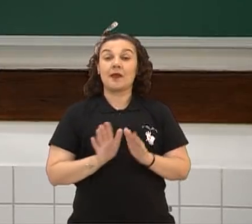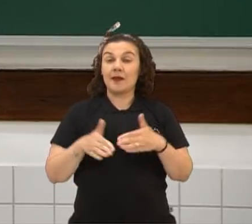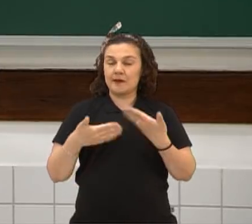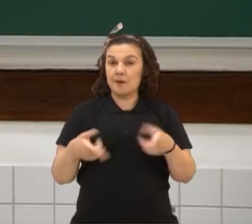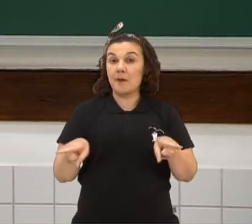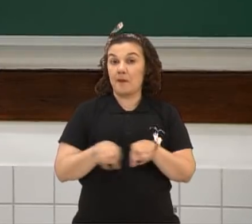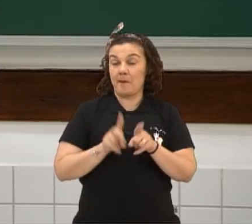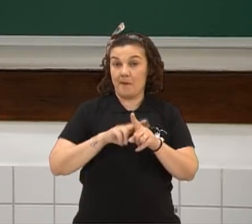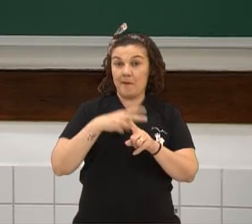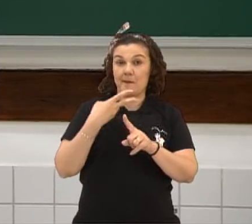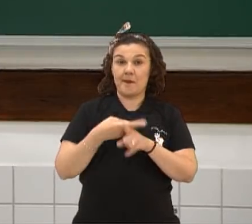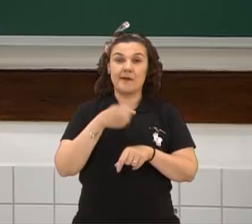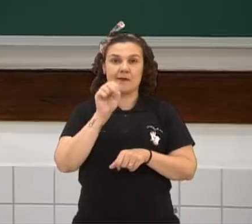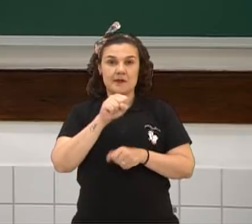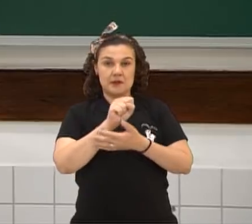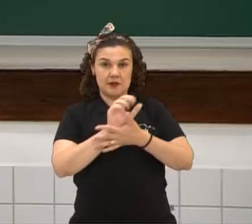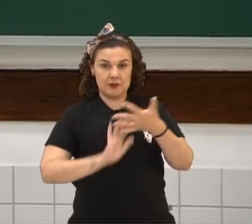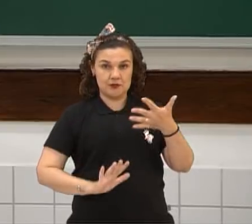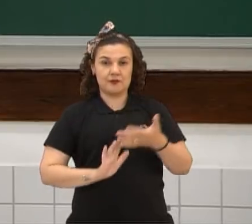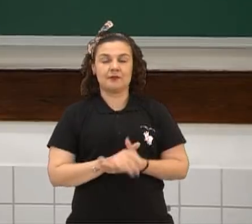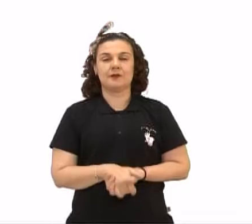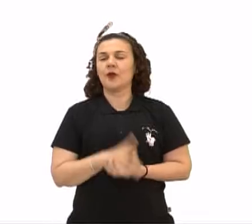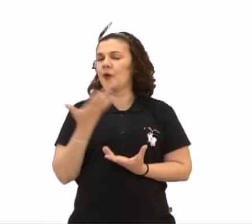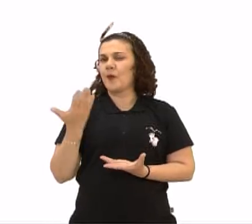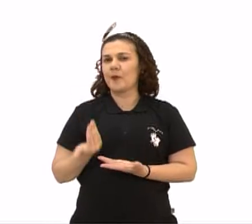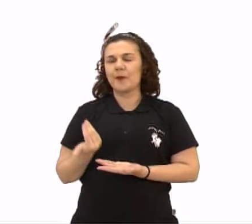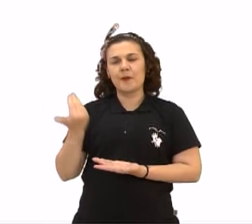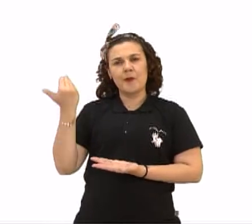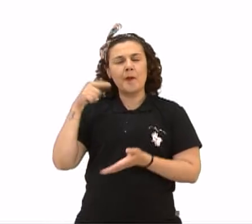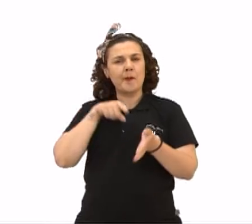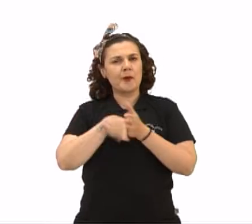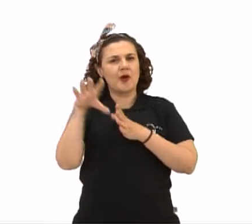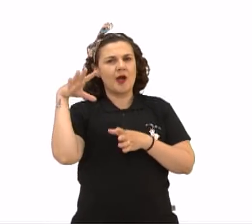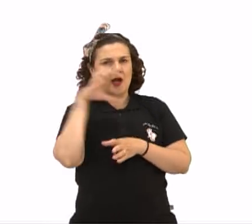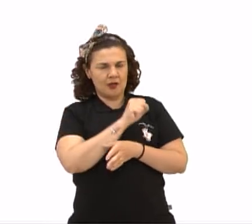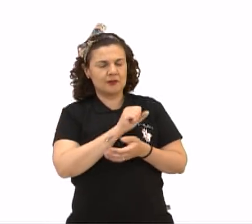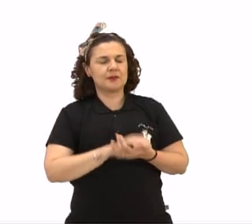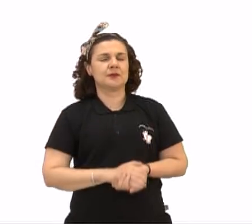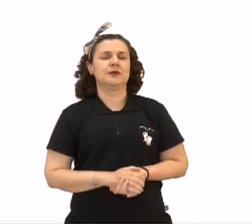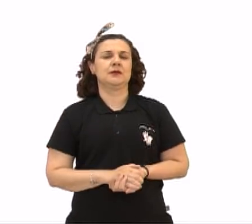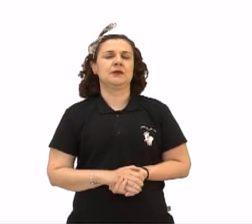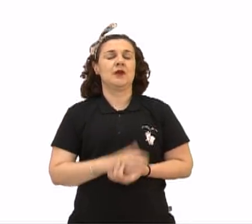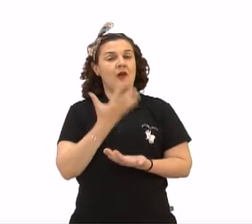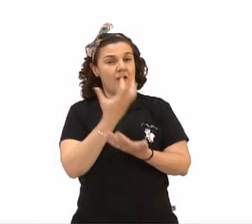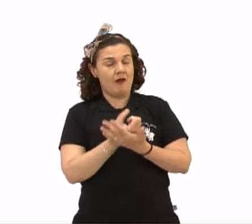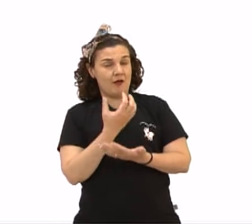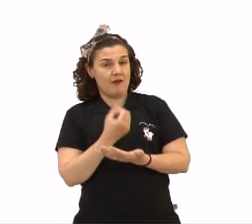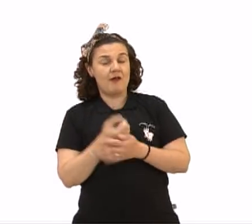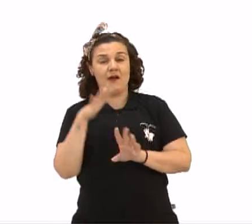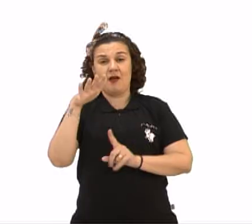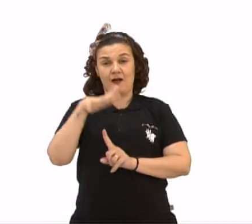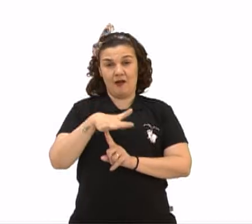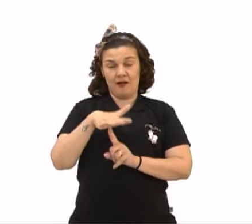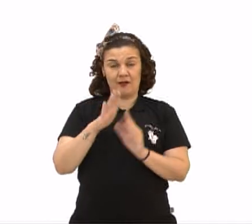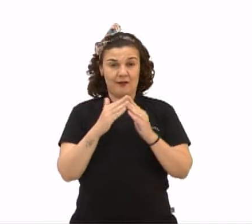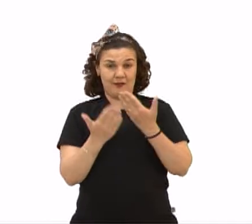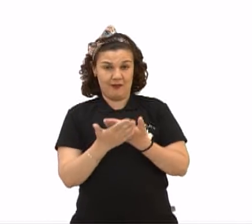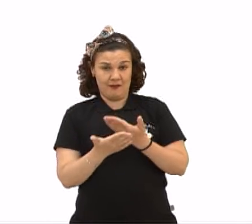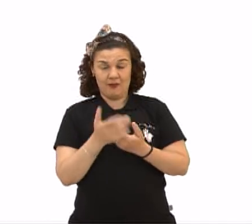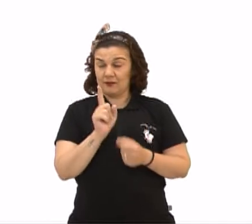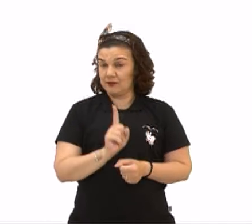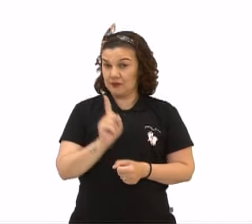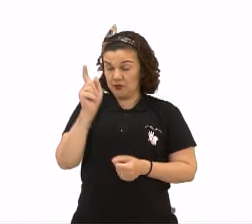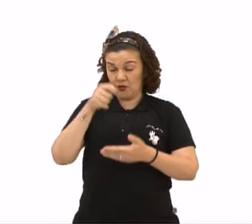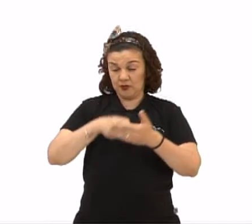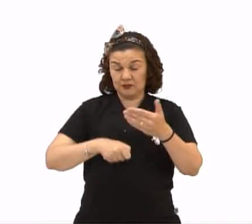Temos mais um exercício na aula de hoje. Então, que exercício que é esse? Mais um quiz que você pode estar utilizando o aplicativo Aula Paraná. Continua nas suas devidas anotações.